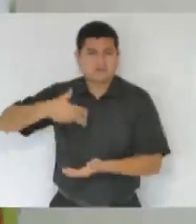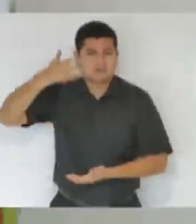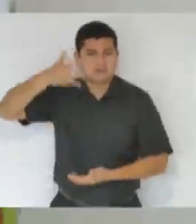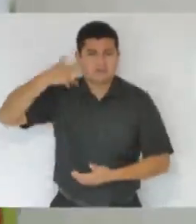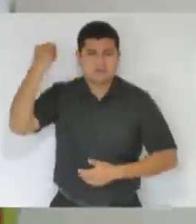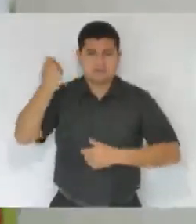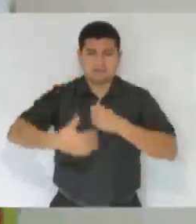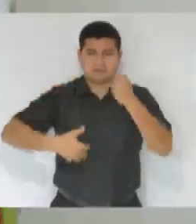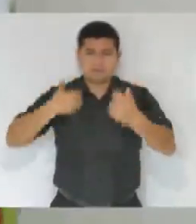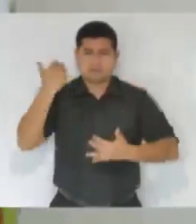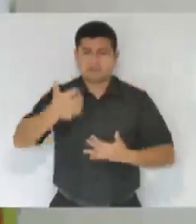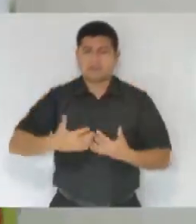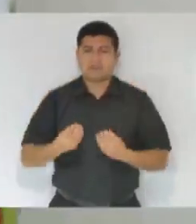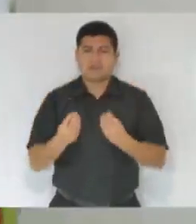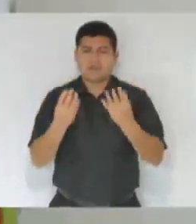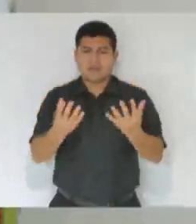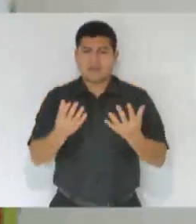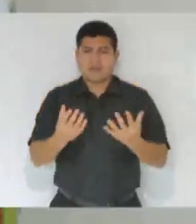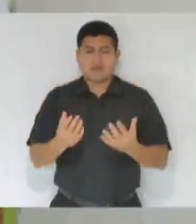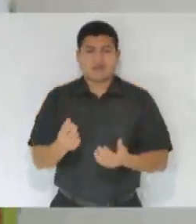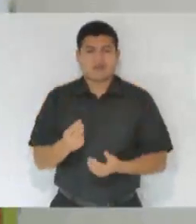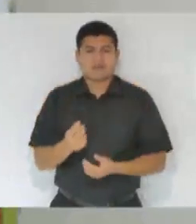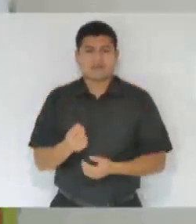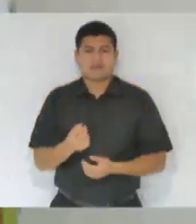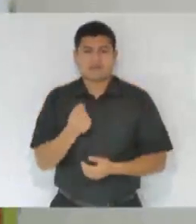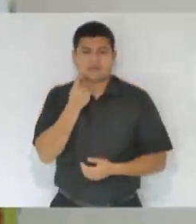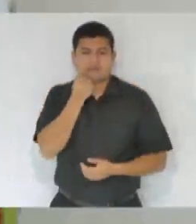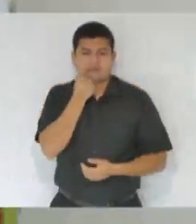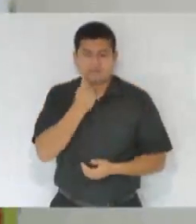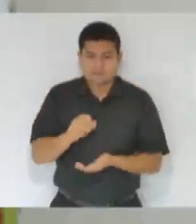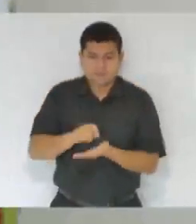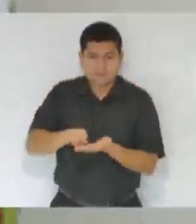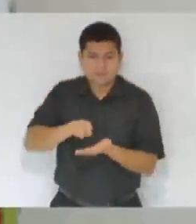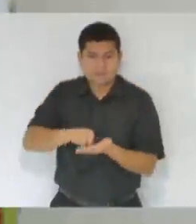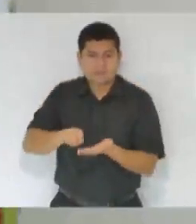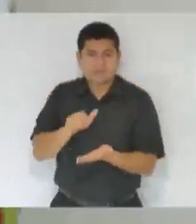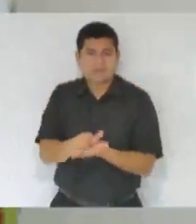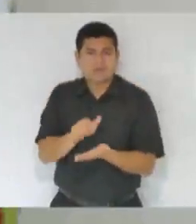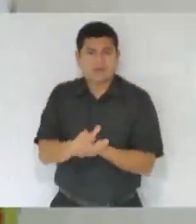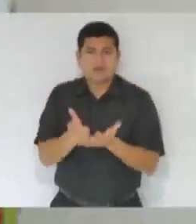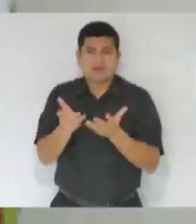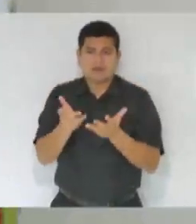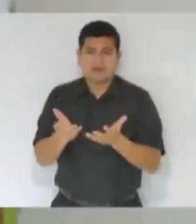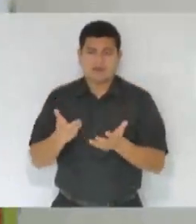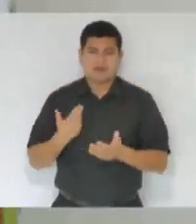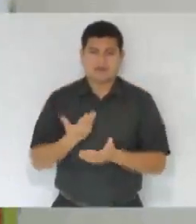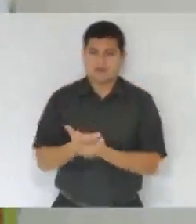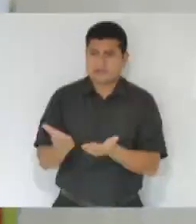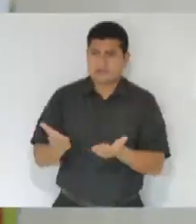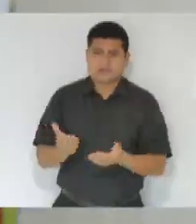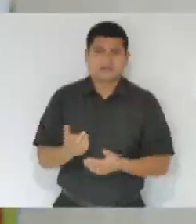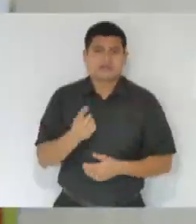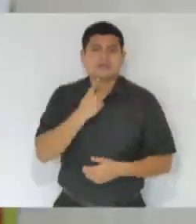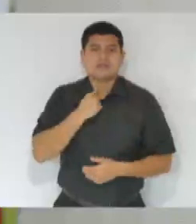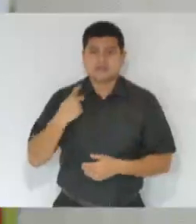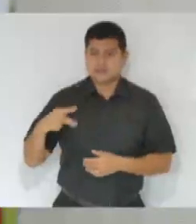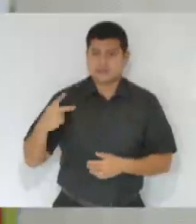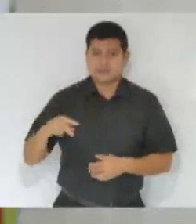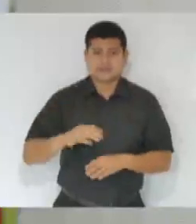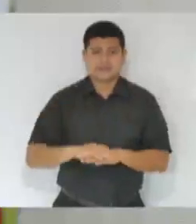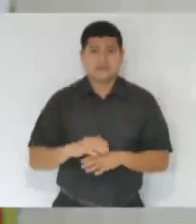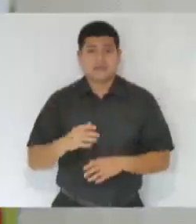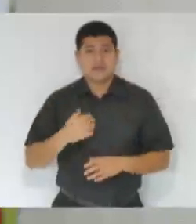para apenas ter um lápis e um papel na mão, em honra desses voluntários dos ODSs,